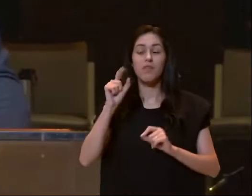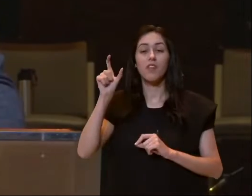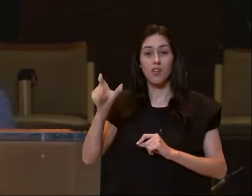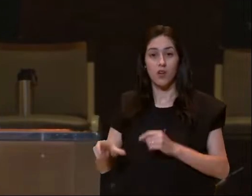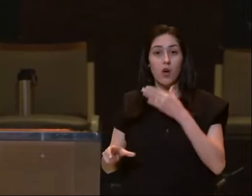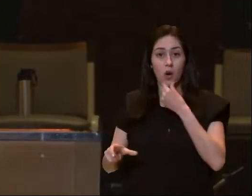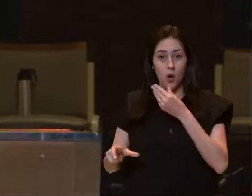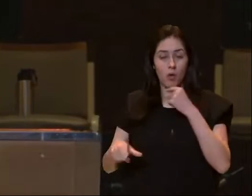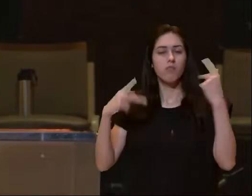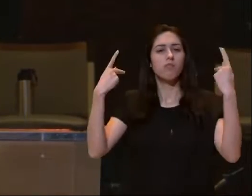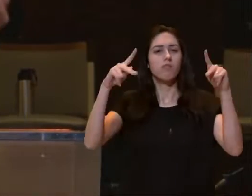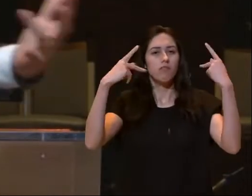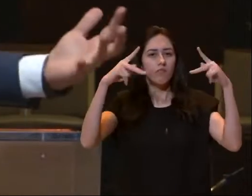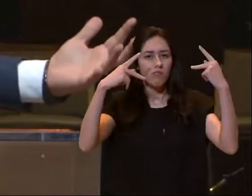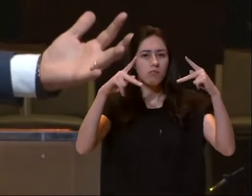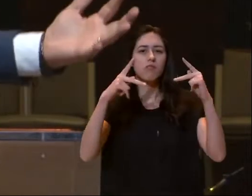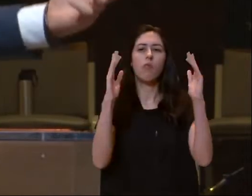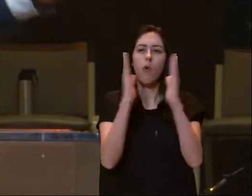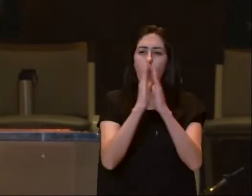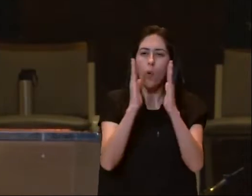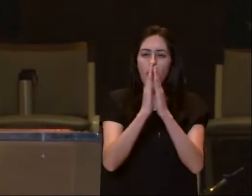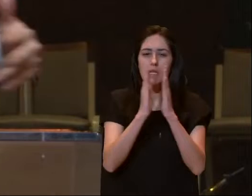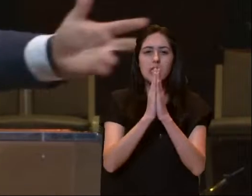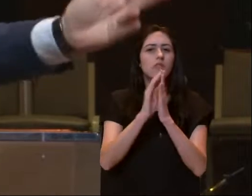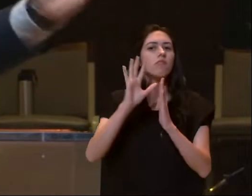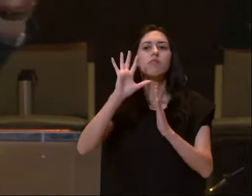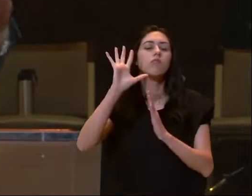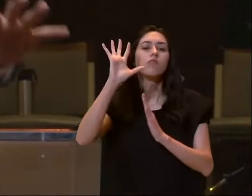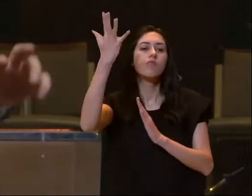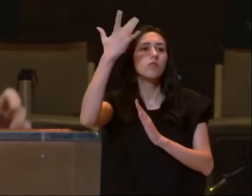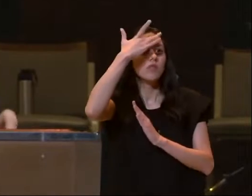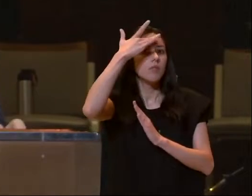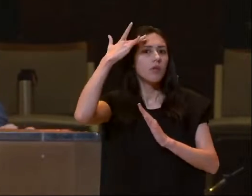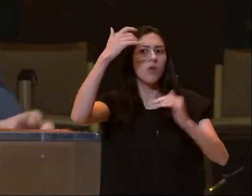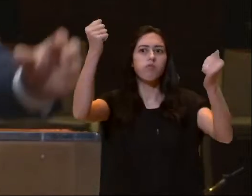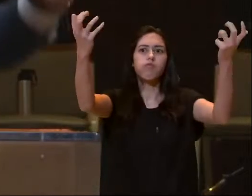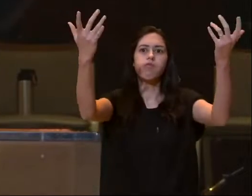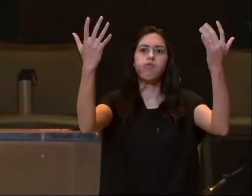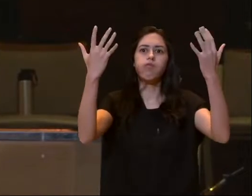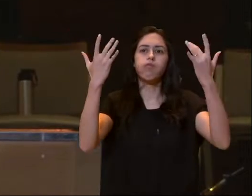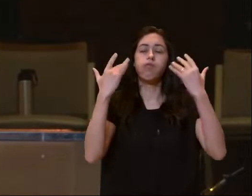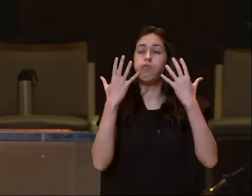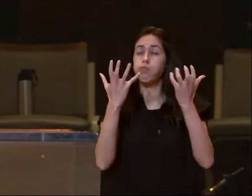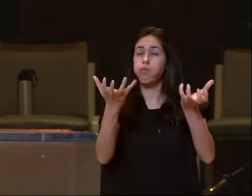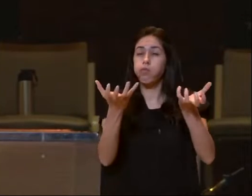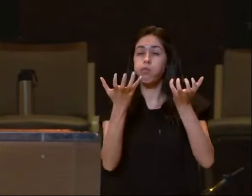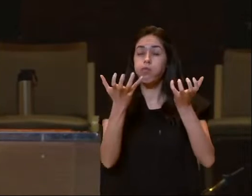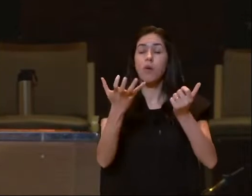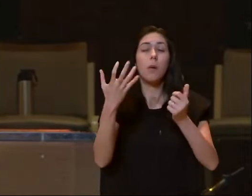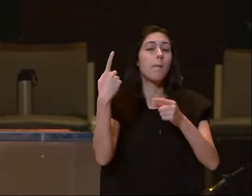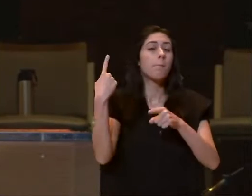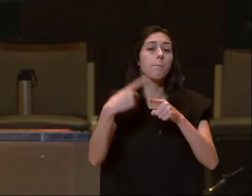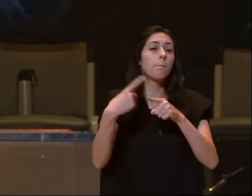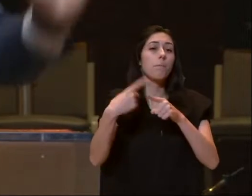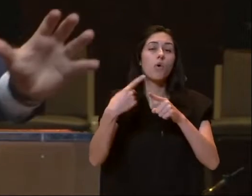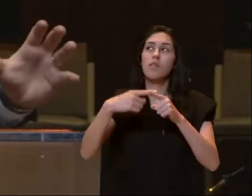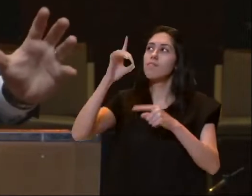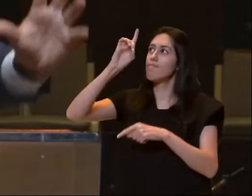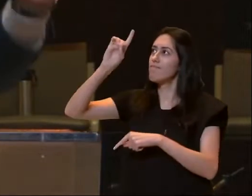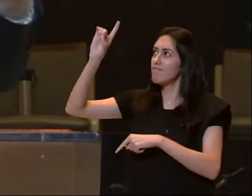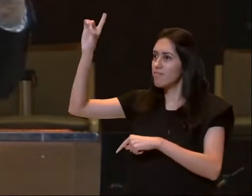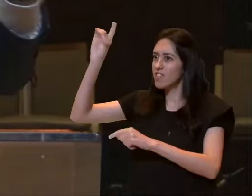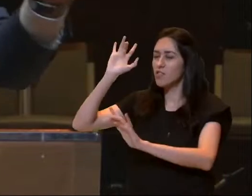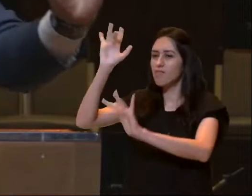aquela vez, não foi normal, as multidões começaram a vir, porque houve um derramar de